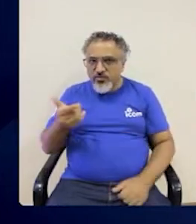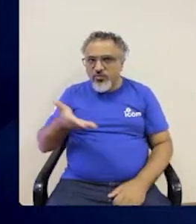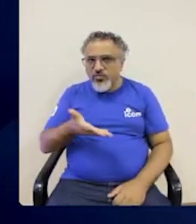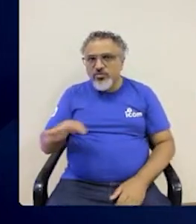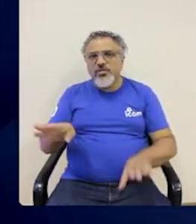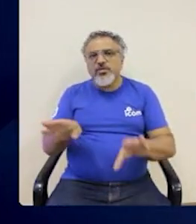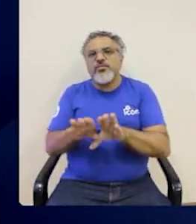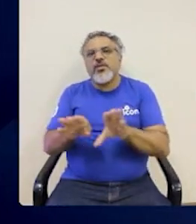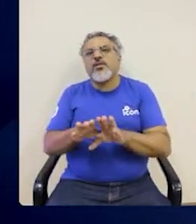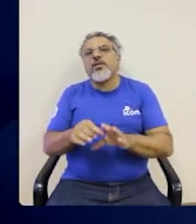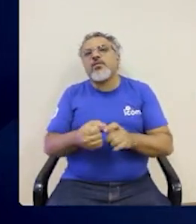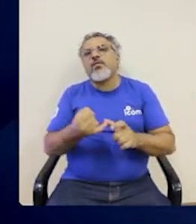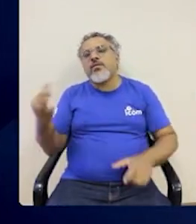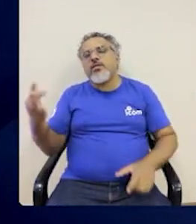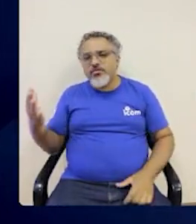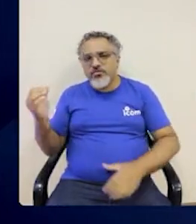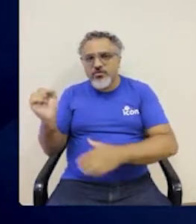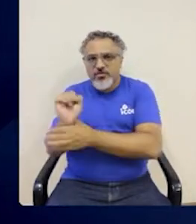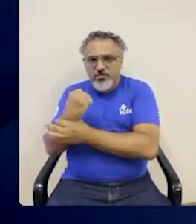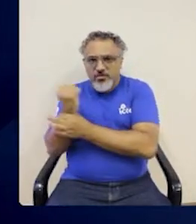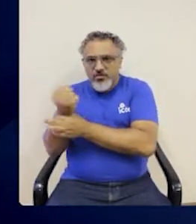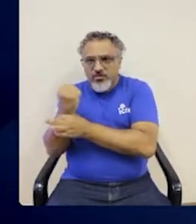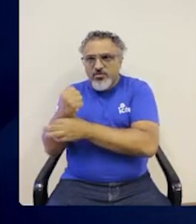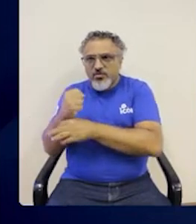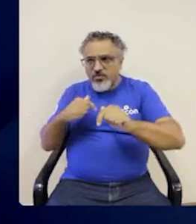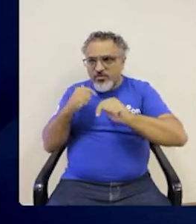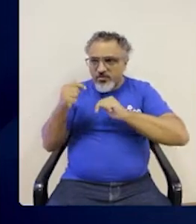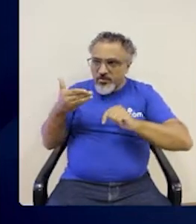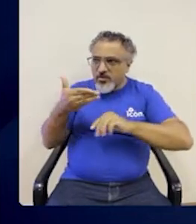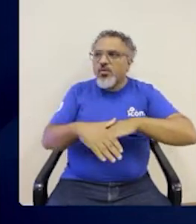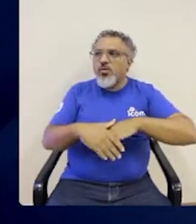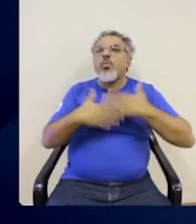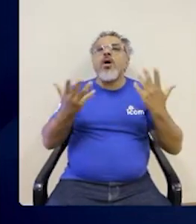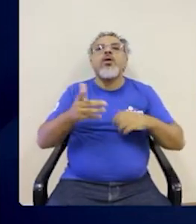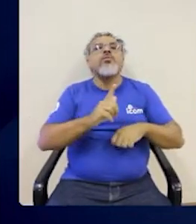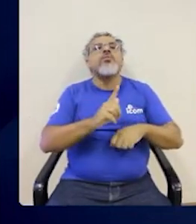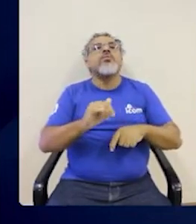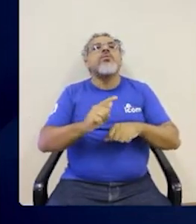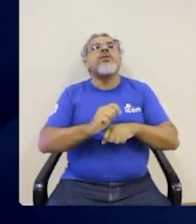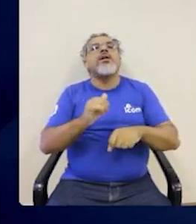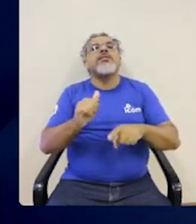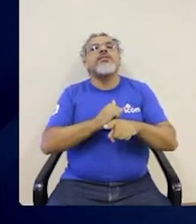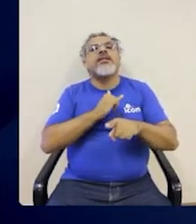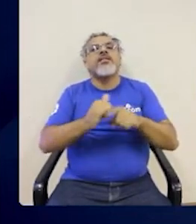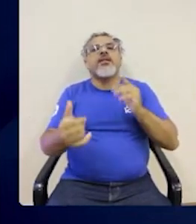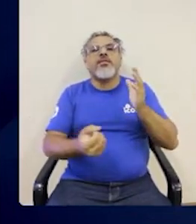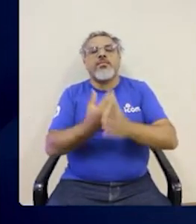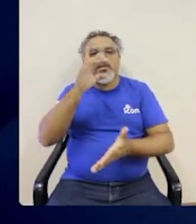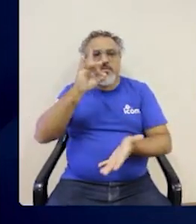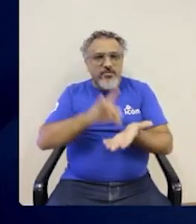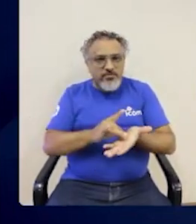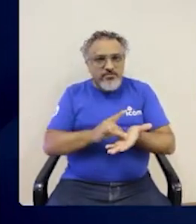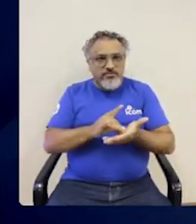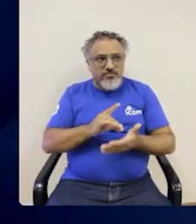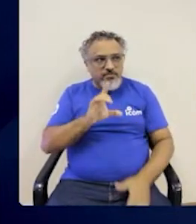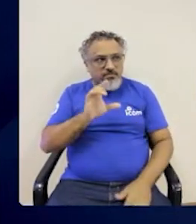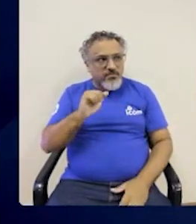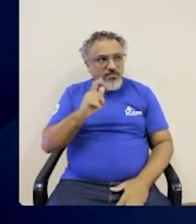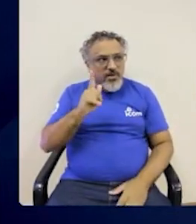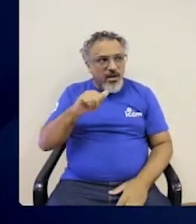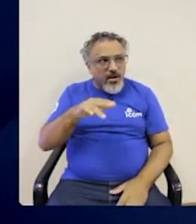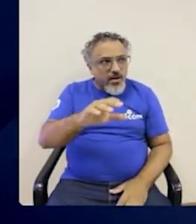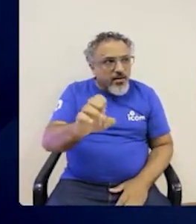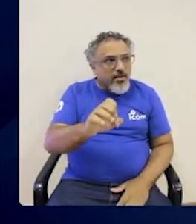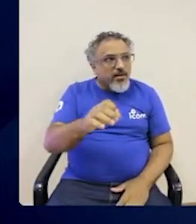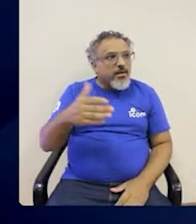um número grande de fisioterapeutas atuando na gestão. Quais as estratégias para a implementação, né, desses guidelines? E o que a